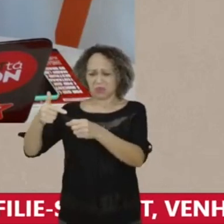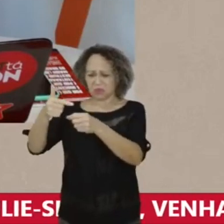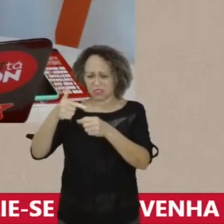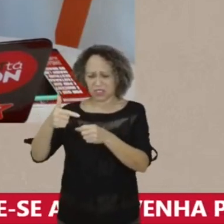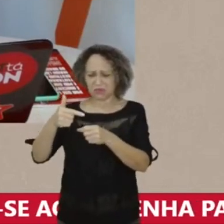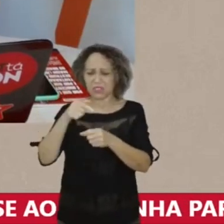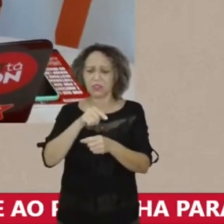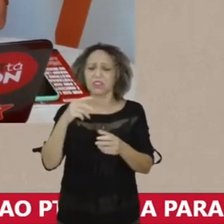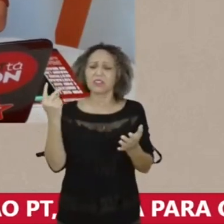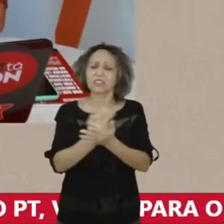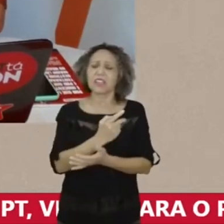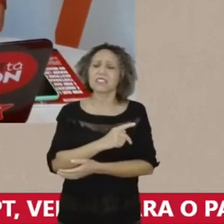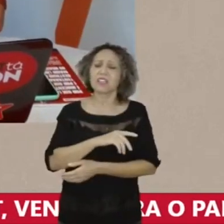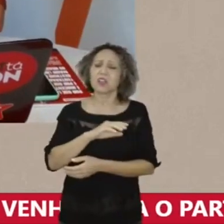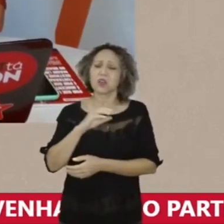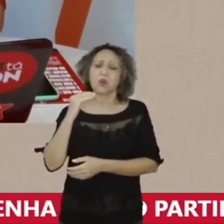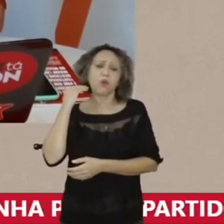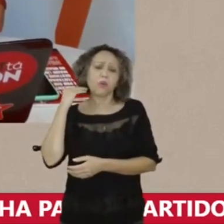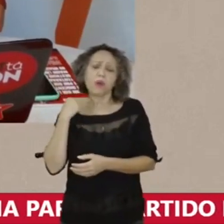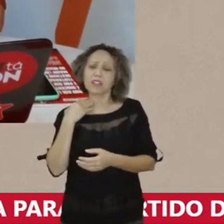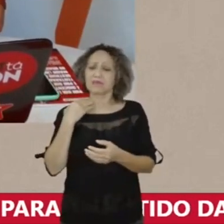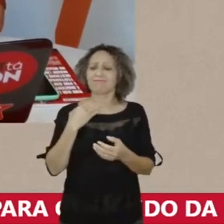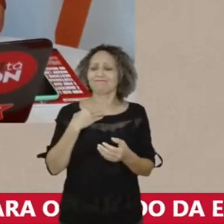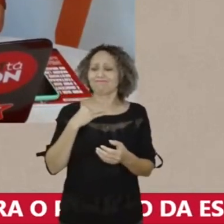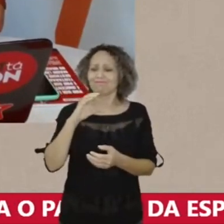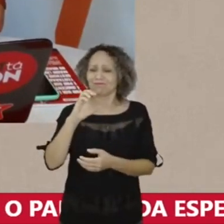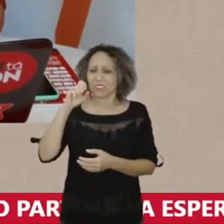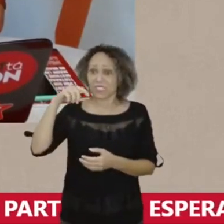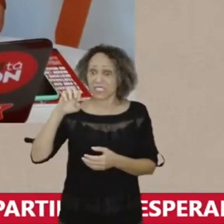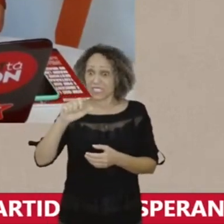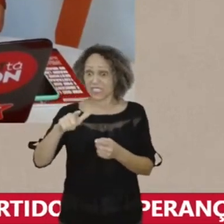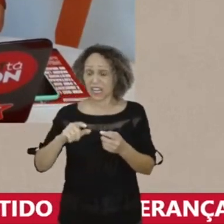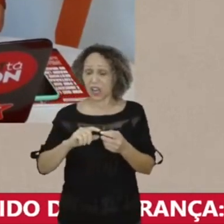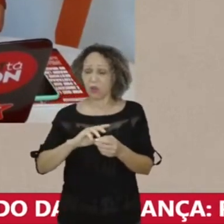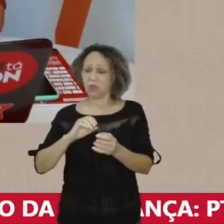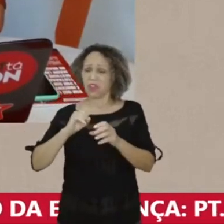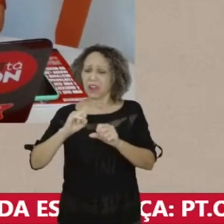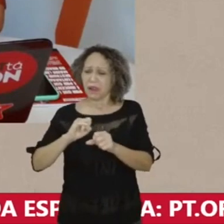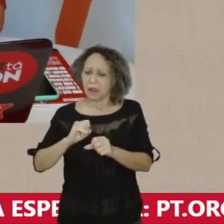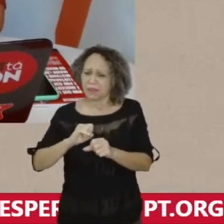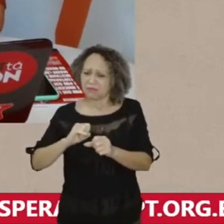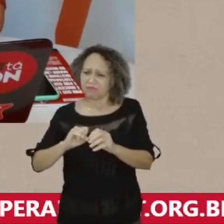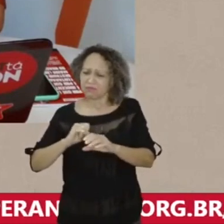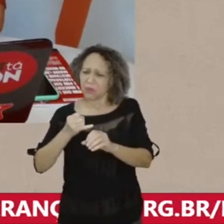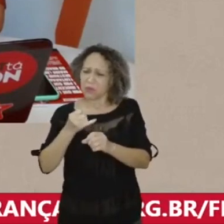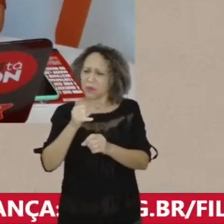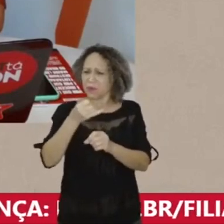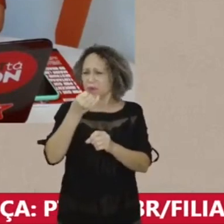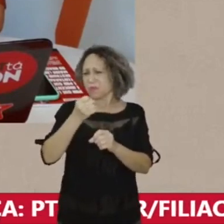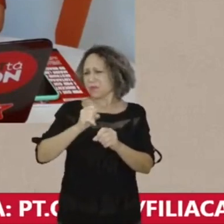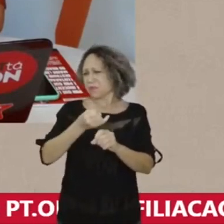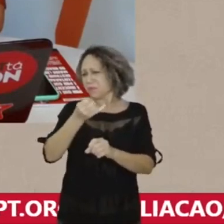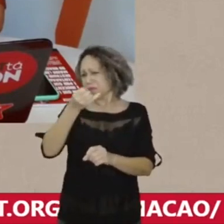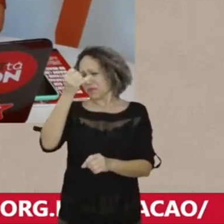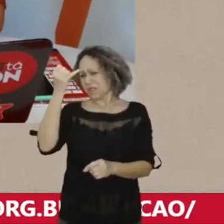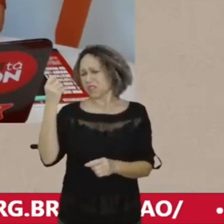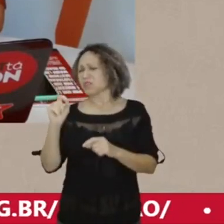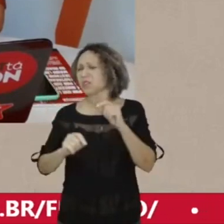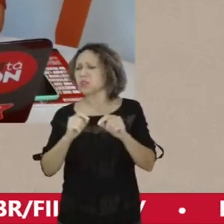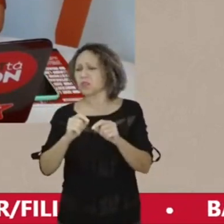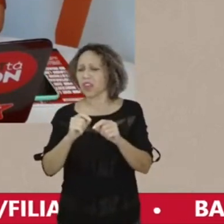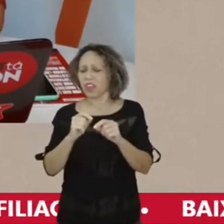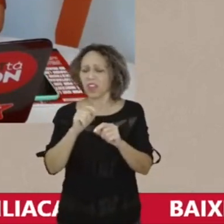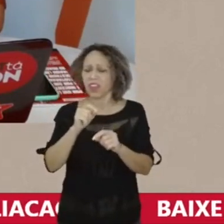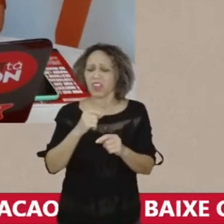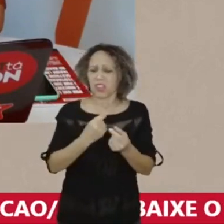para colocar a inflação na meta. Então a população sofre duplamente, ela sofre com os preços altos, sofre com o aumento de juros, que encarece os